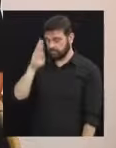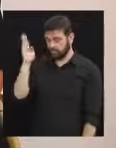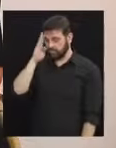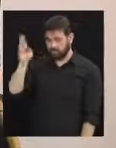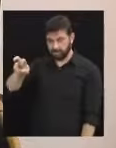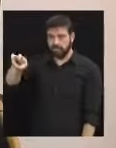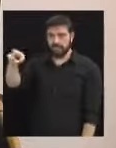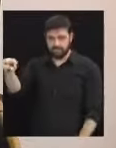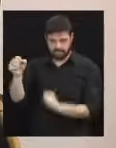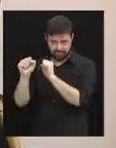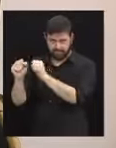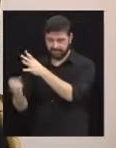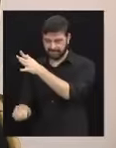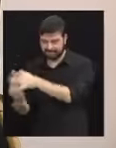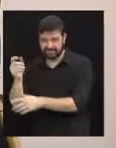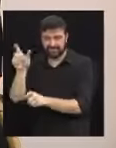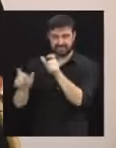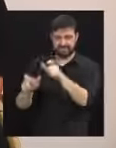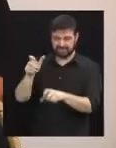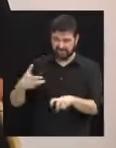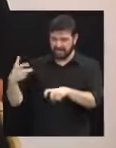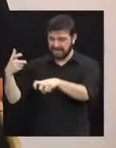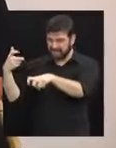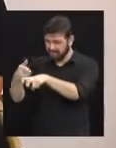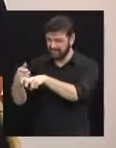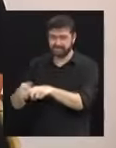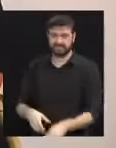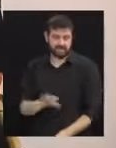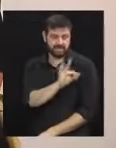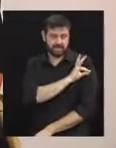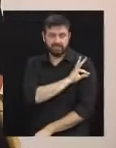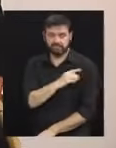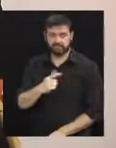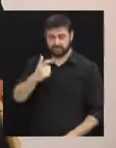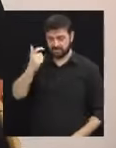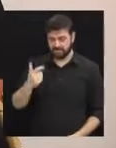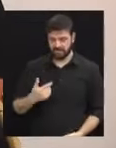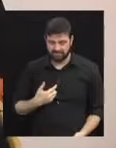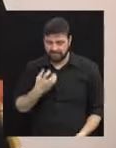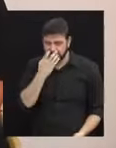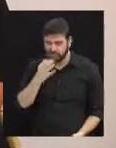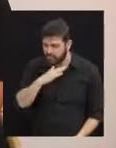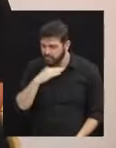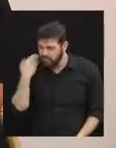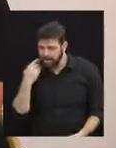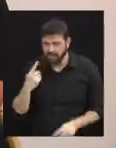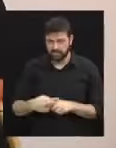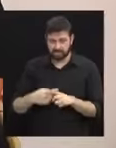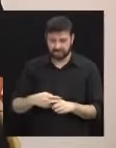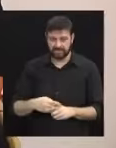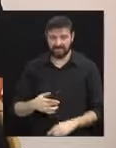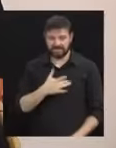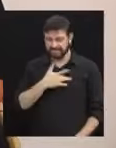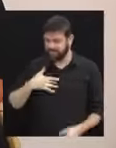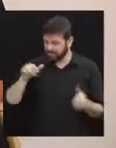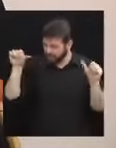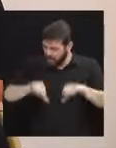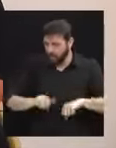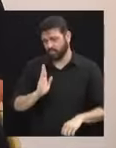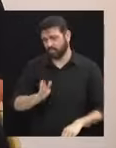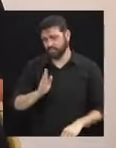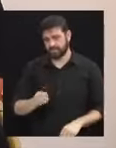O que às vezes acontece das pessoas falarem, eu vacinei lá na campanha da prefeitura e meu animal morreu. Não é a vacina, é porque o animal não estava bem, né? Você só